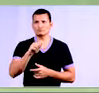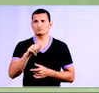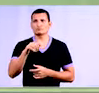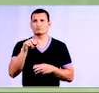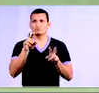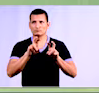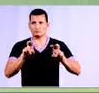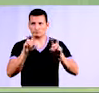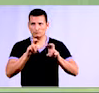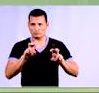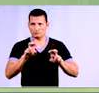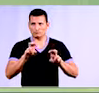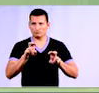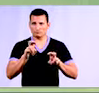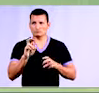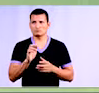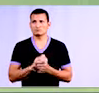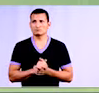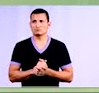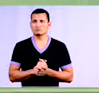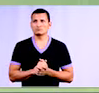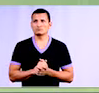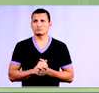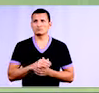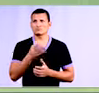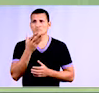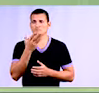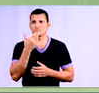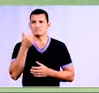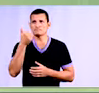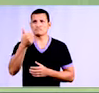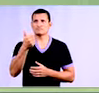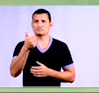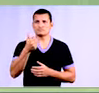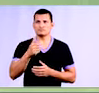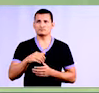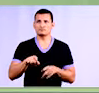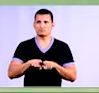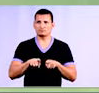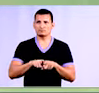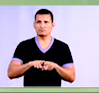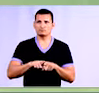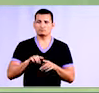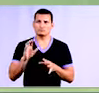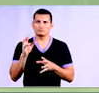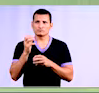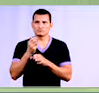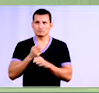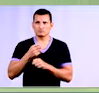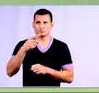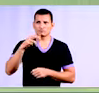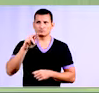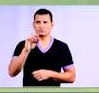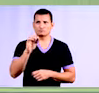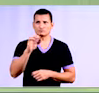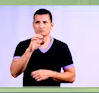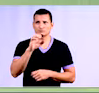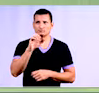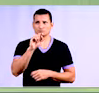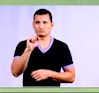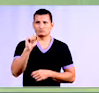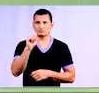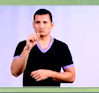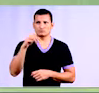computador, fica bem mais evidente a produção e o processamento com relação à execução